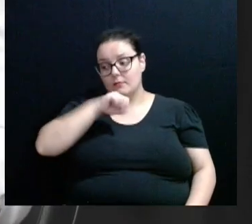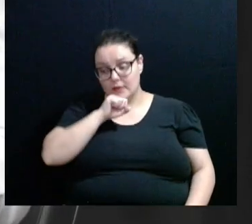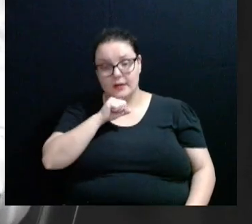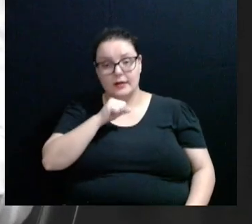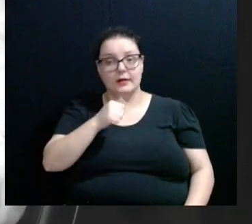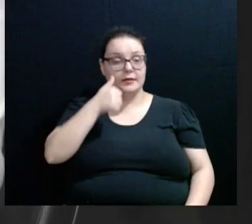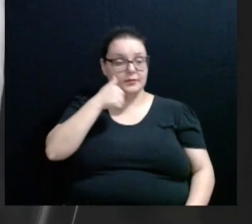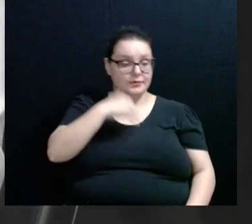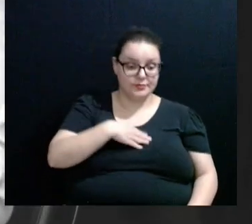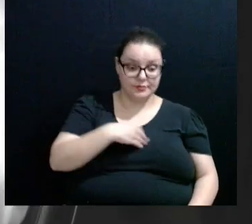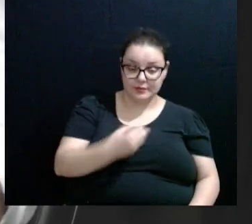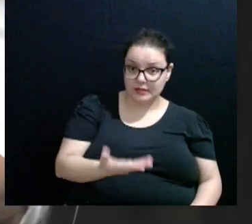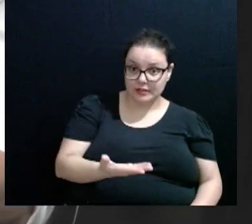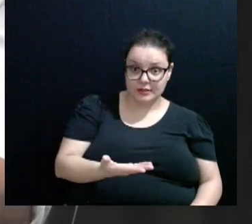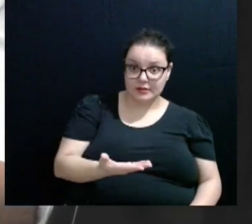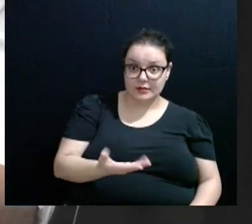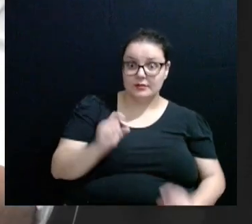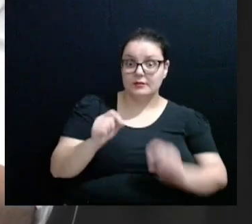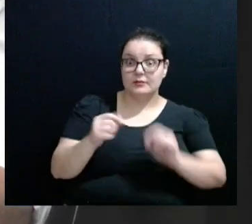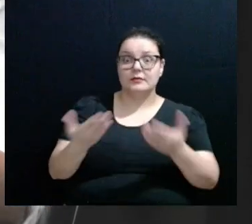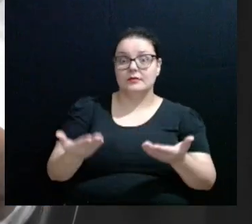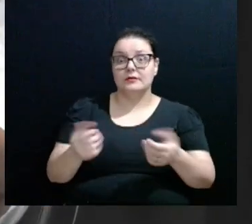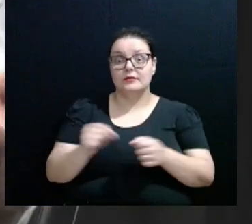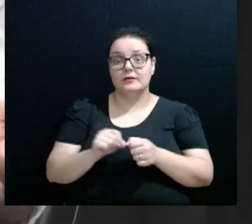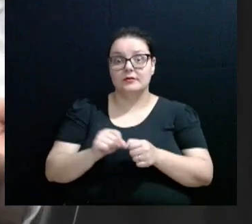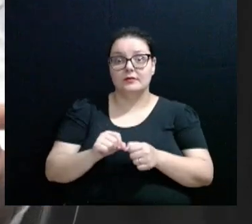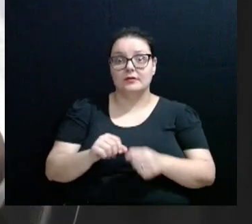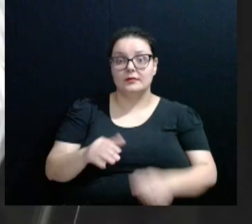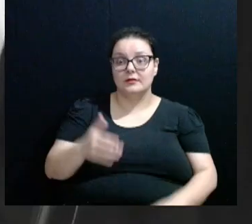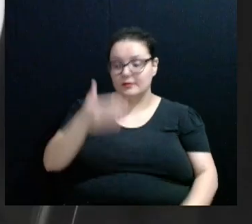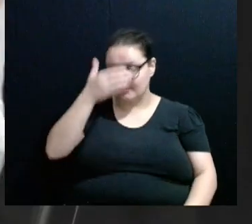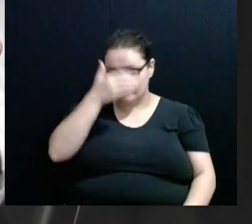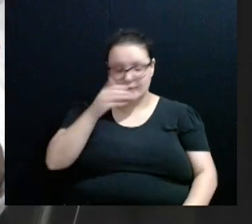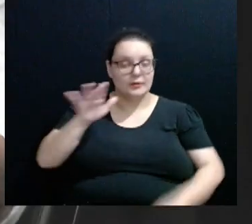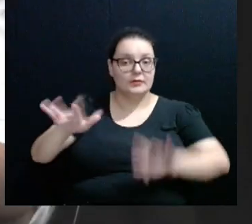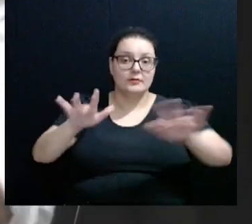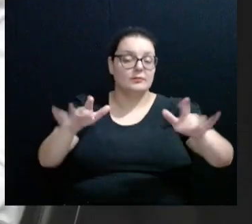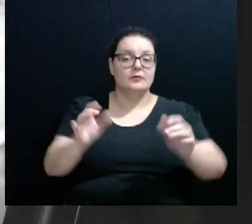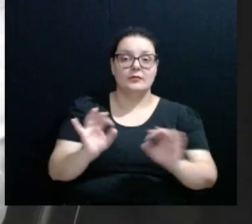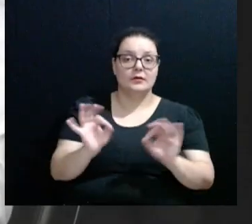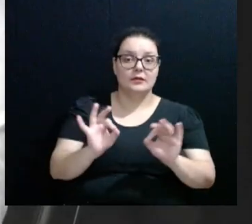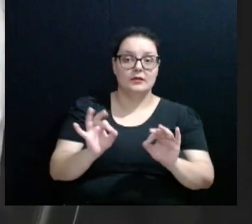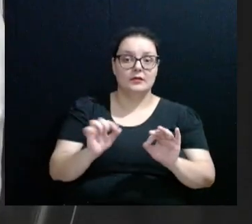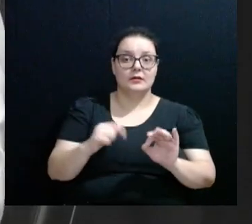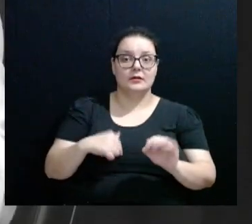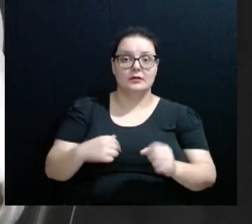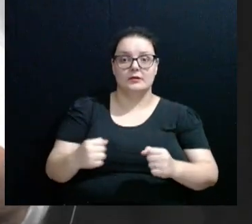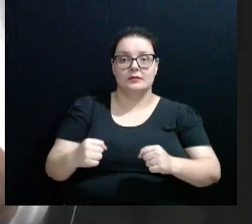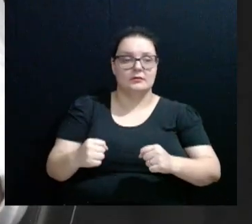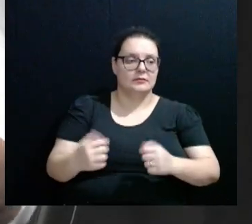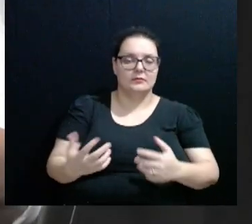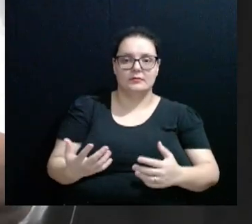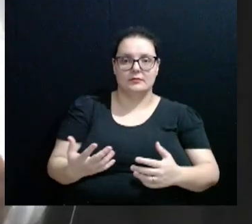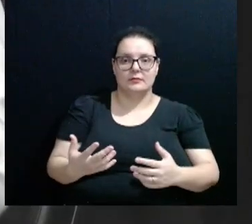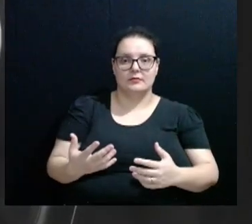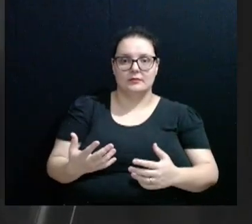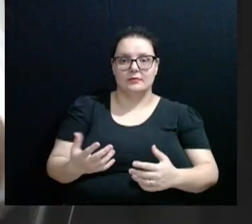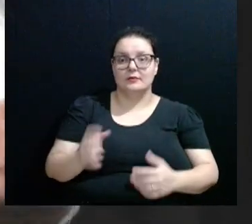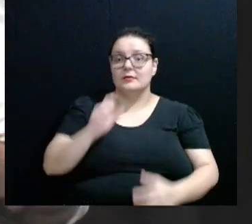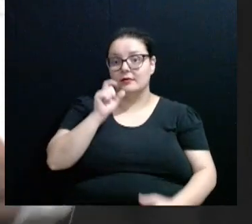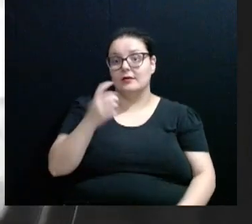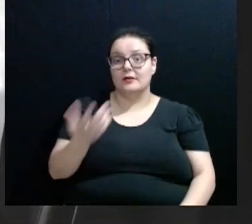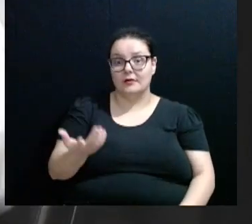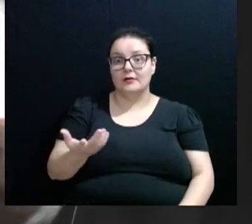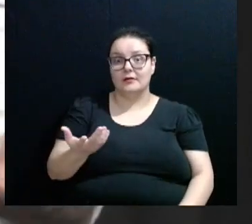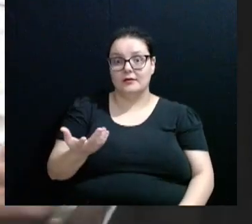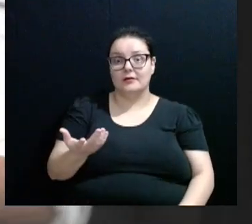eu fazia? A gente fala, fecha o olho, não toca em nada, e eu segurava ela, e posso até falar a palavra, que eu saí